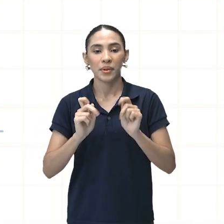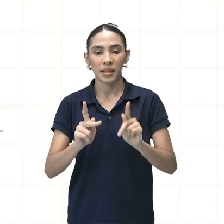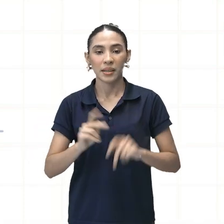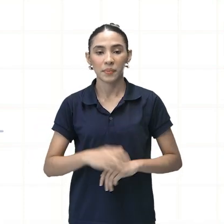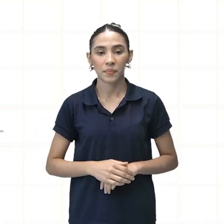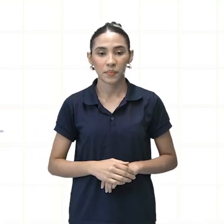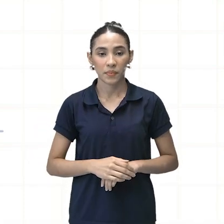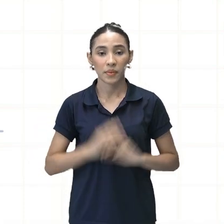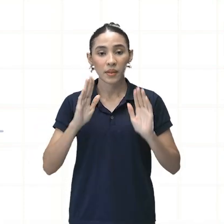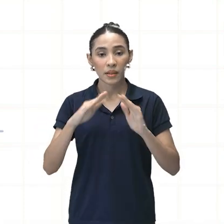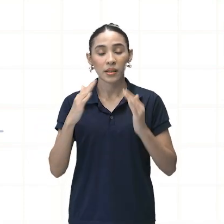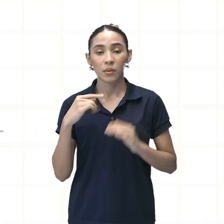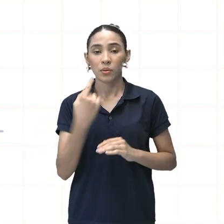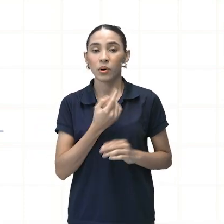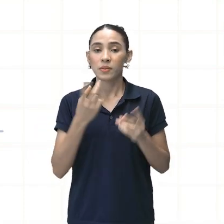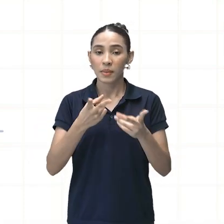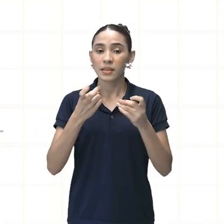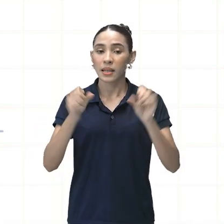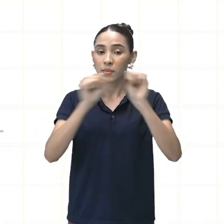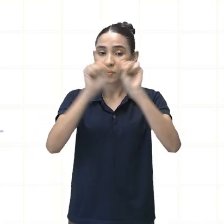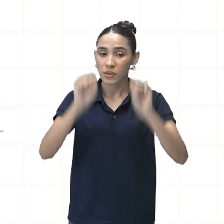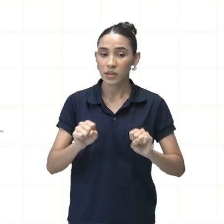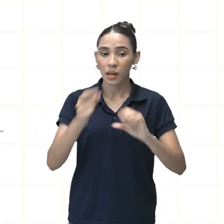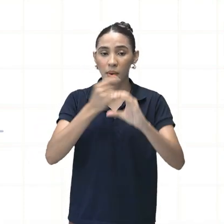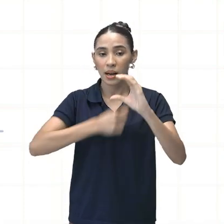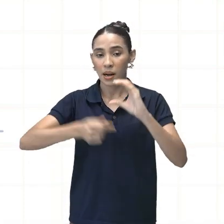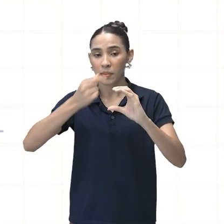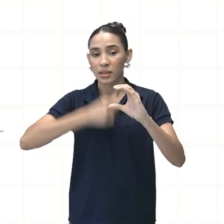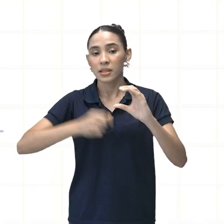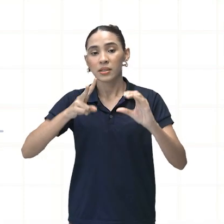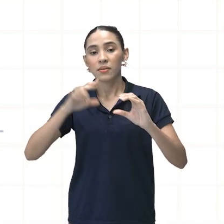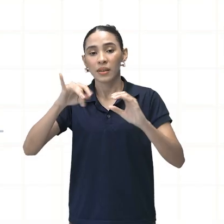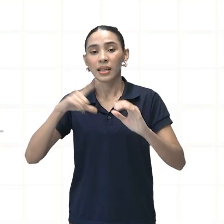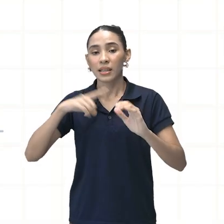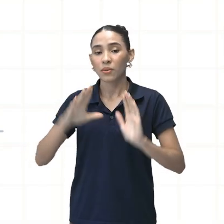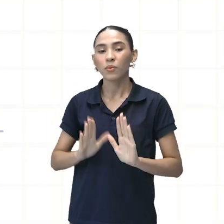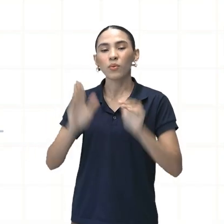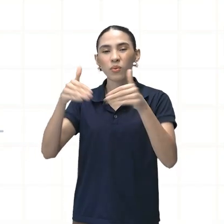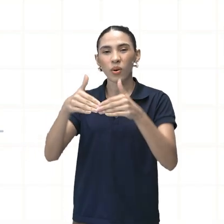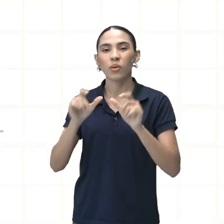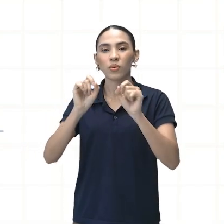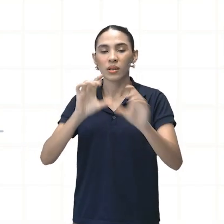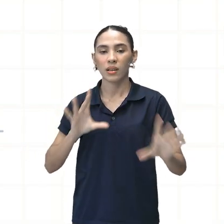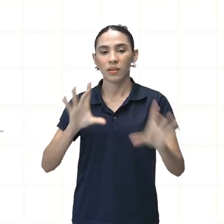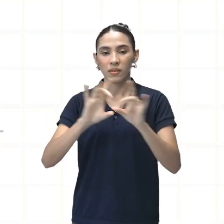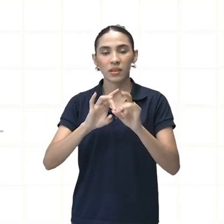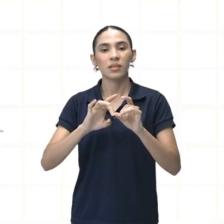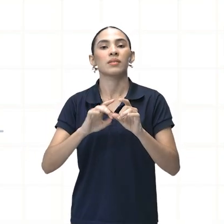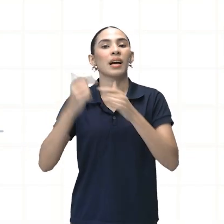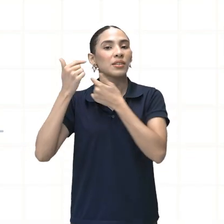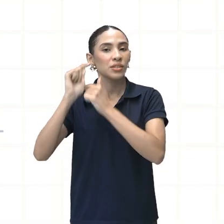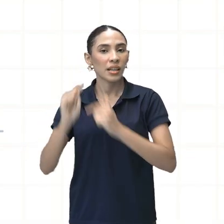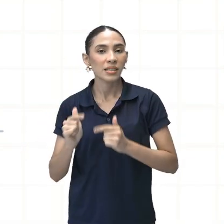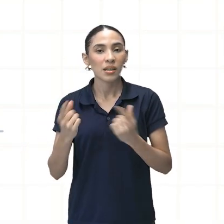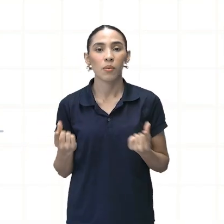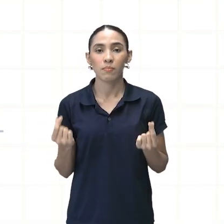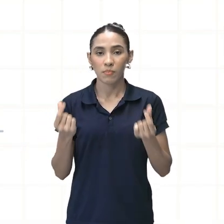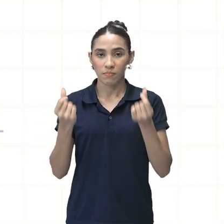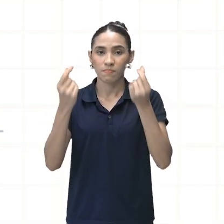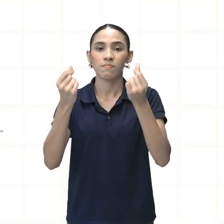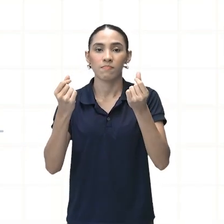certo, gente? Então a gente observa que o sistema capitalista vai estar ligado o quê? A essa geração de renda